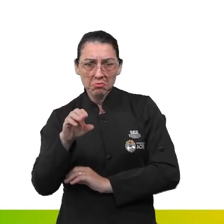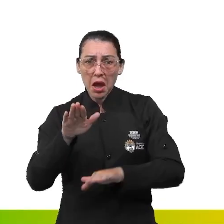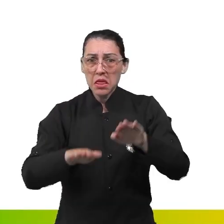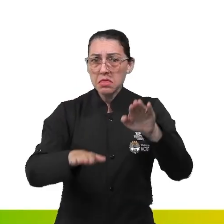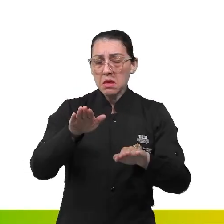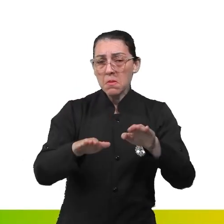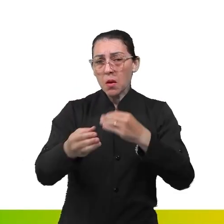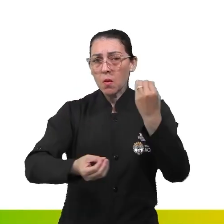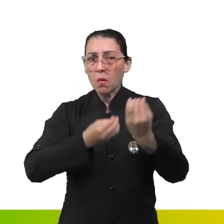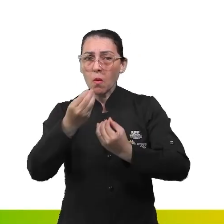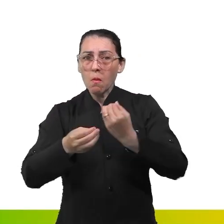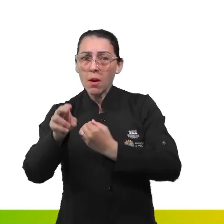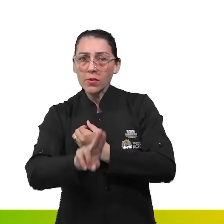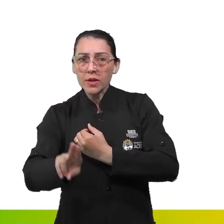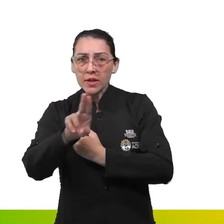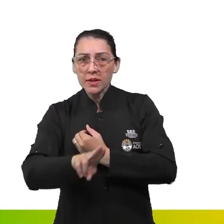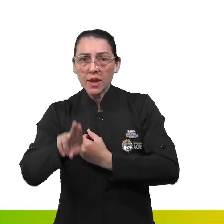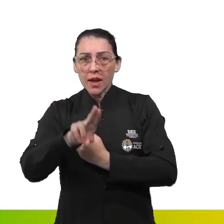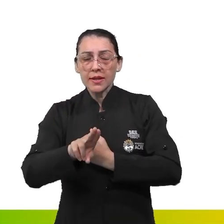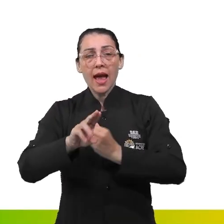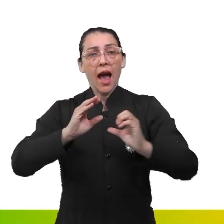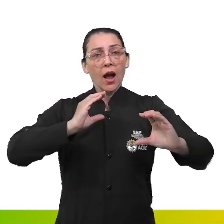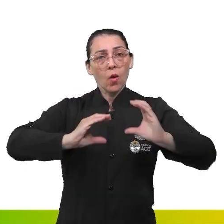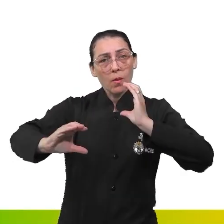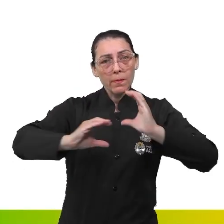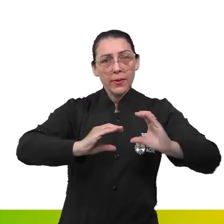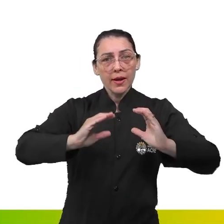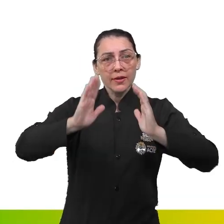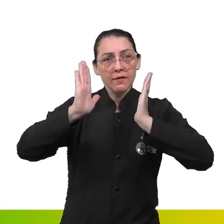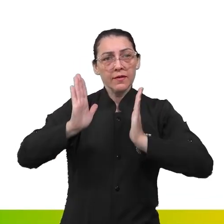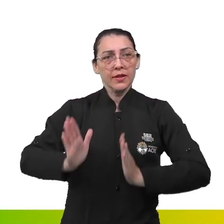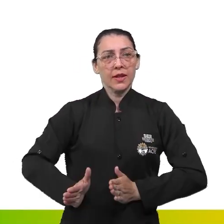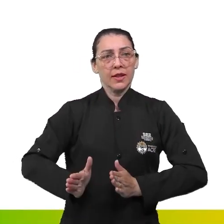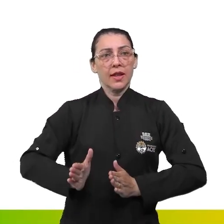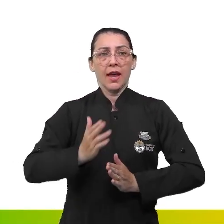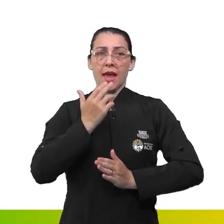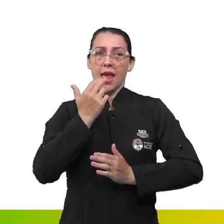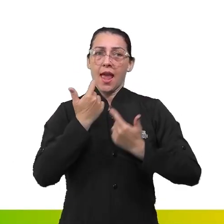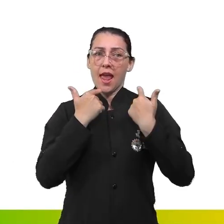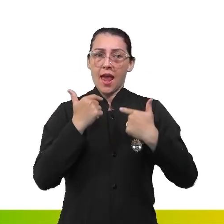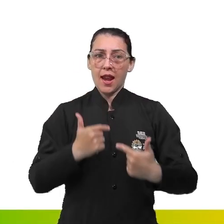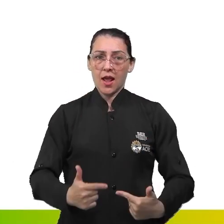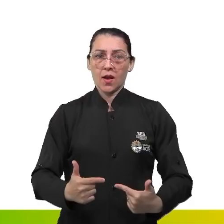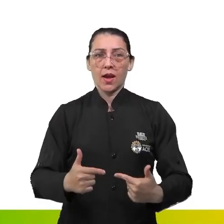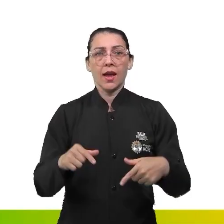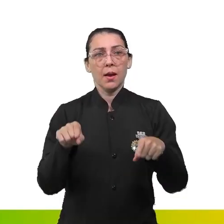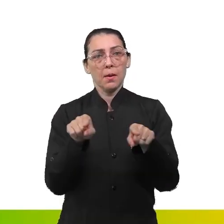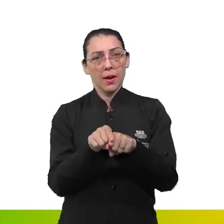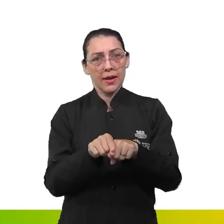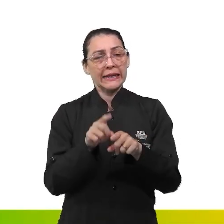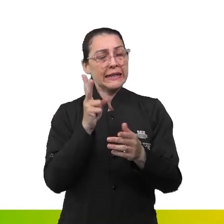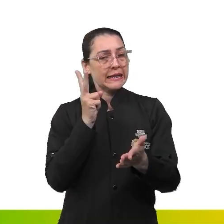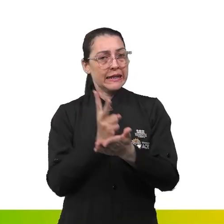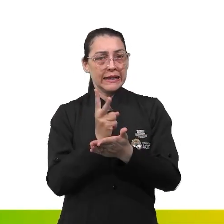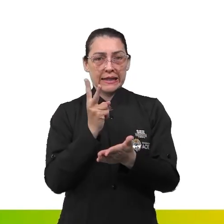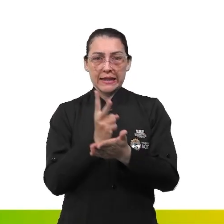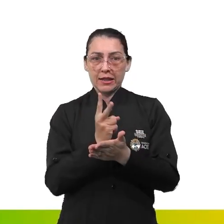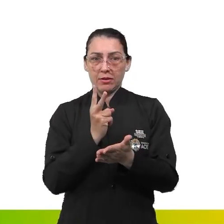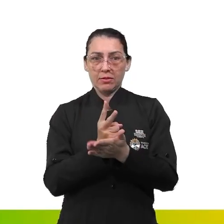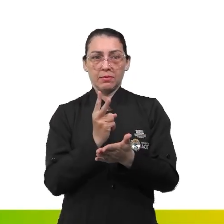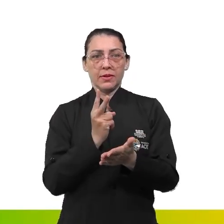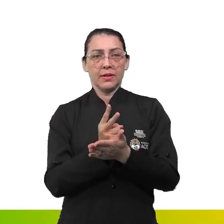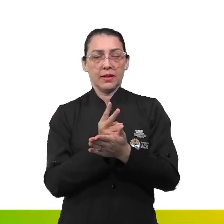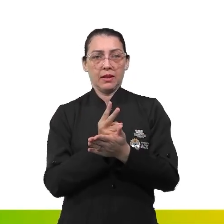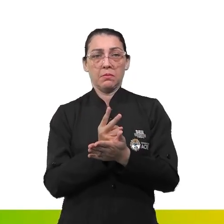da maneira como é utilizado. O sucesso da comunicação é a finalidade da linguagem. Sendo assim,